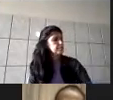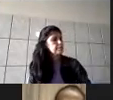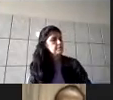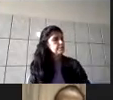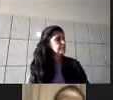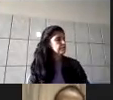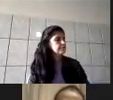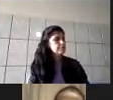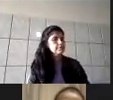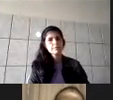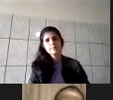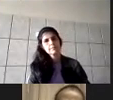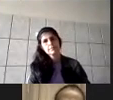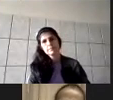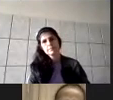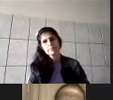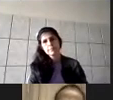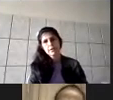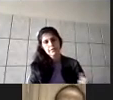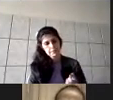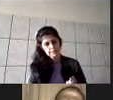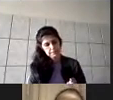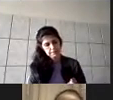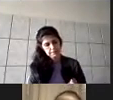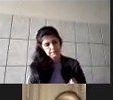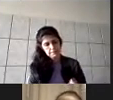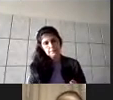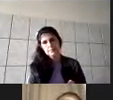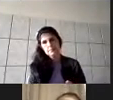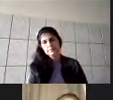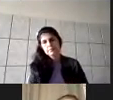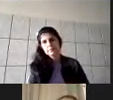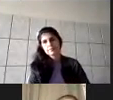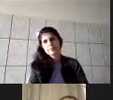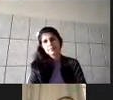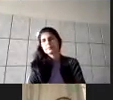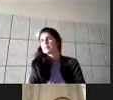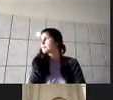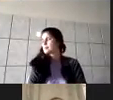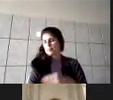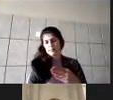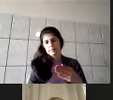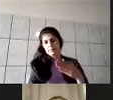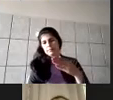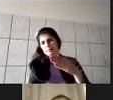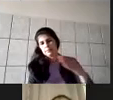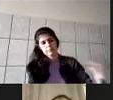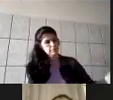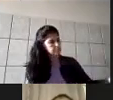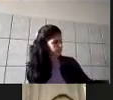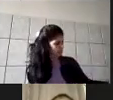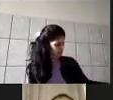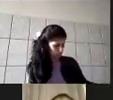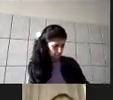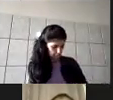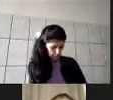deixe de tomar os remédios? Não, isso eu não posso evitar. Mas o tapete solto,